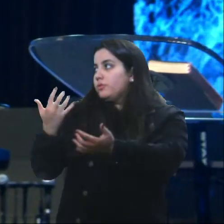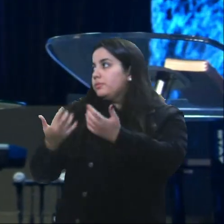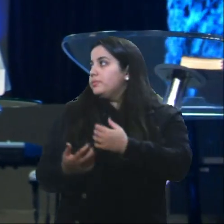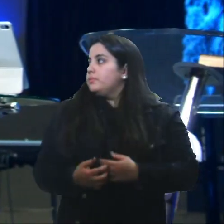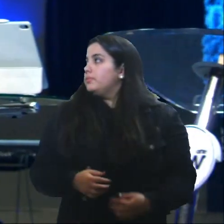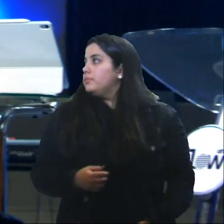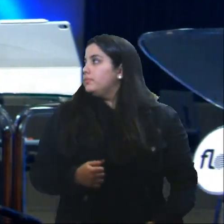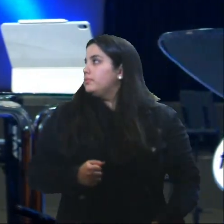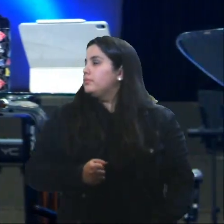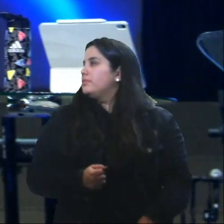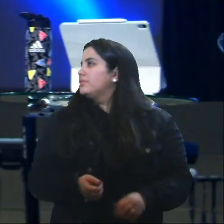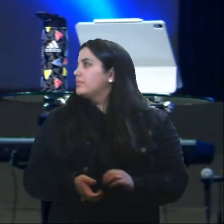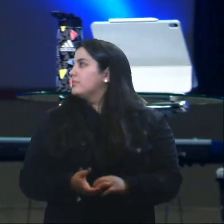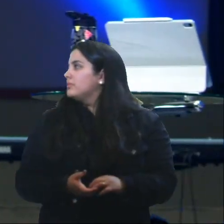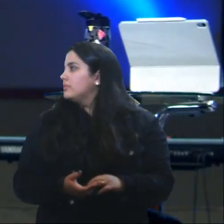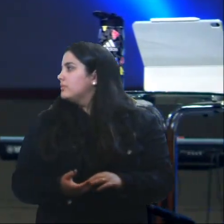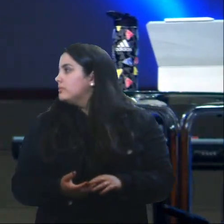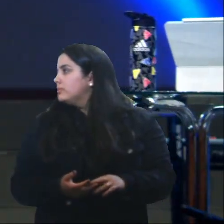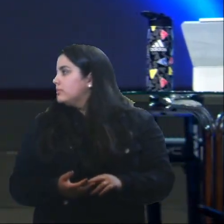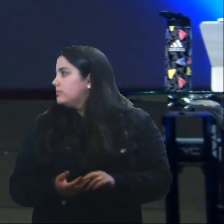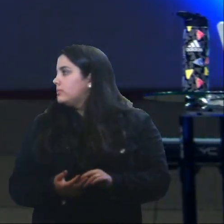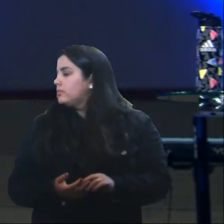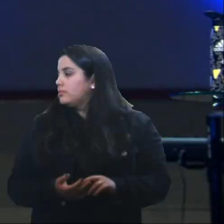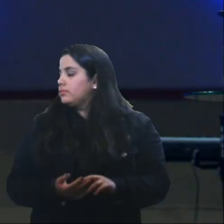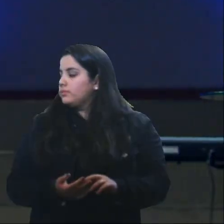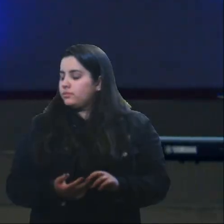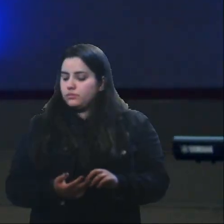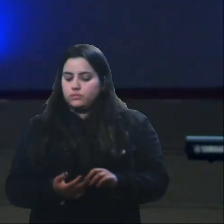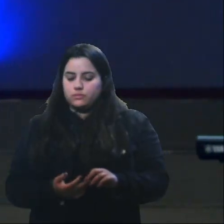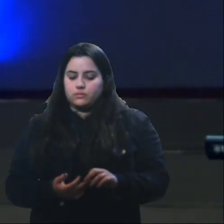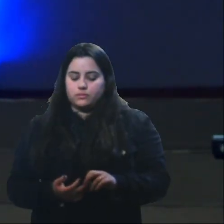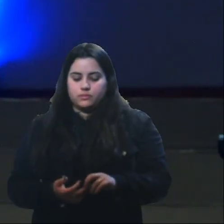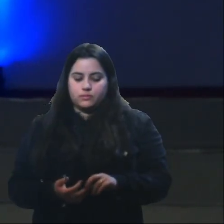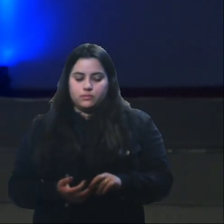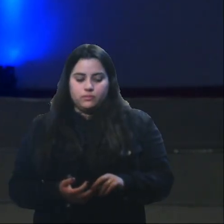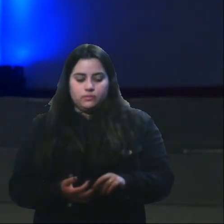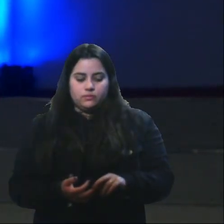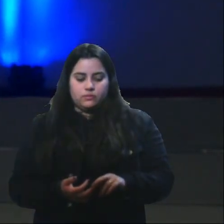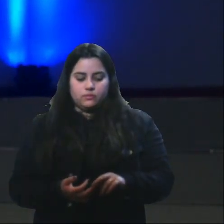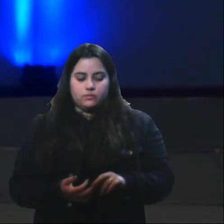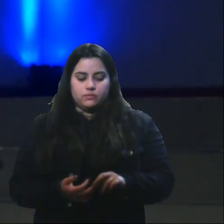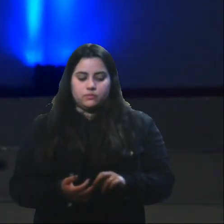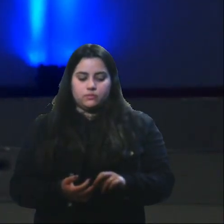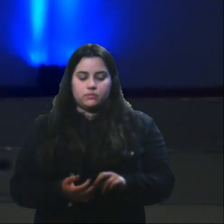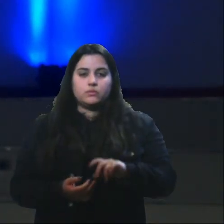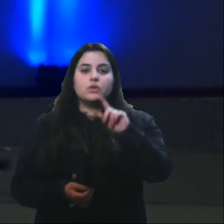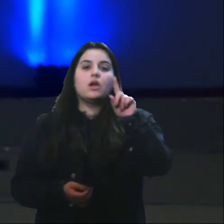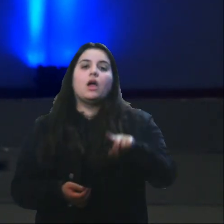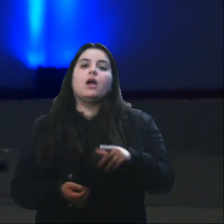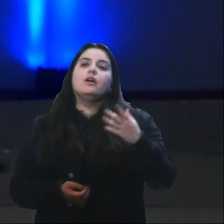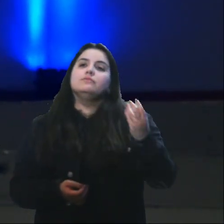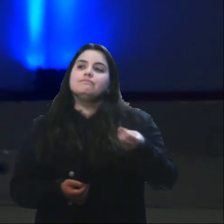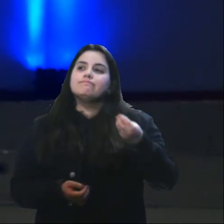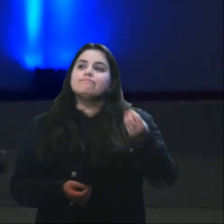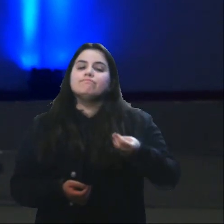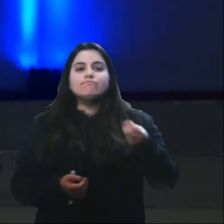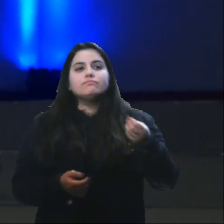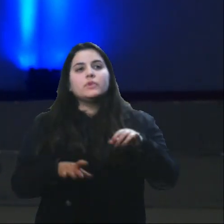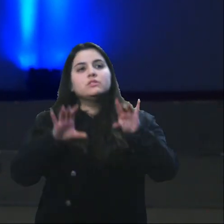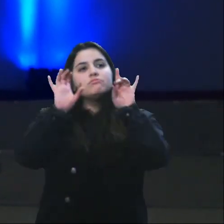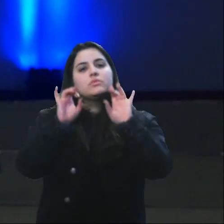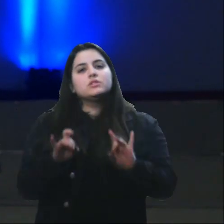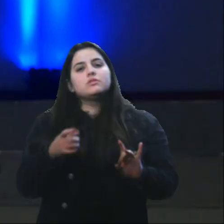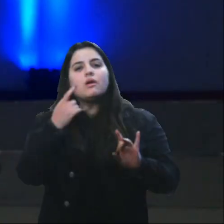E é muito bonito ver como Jesus